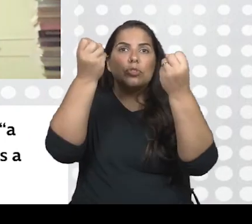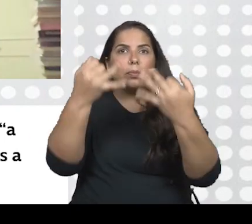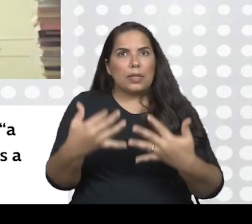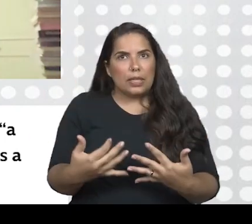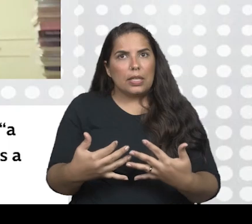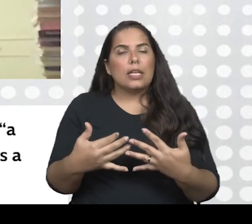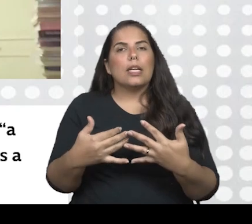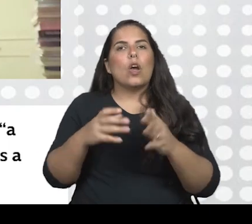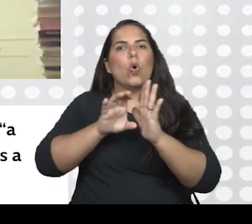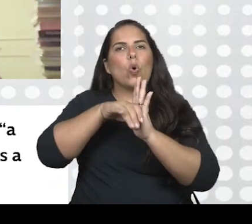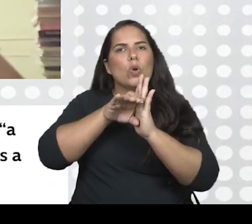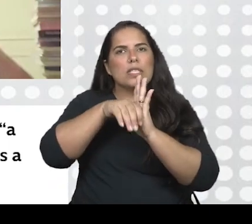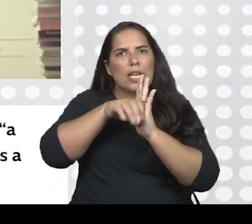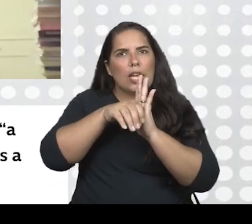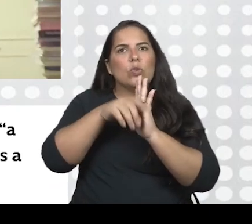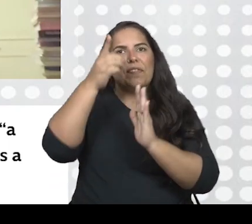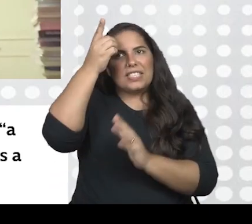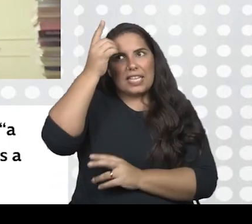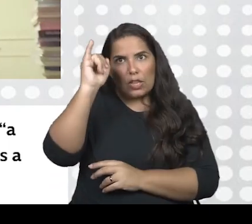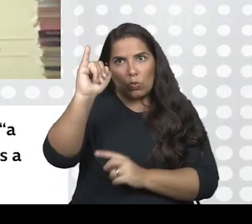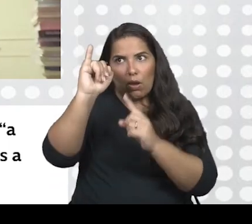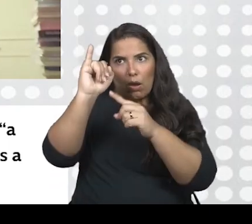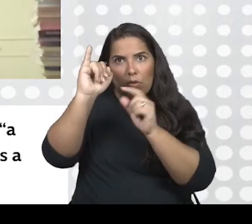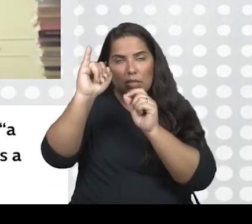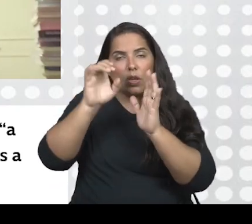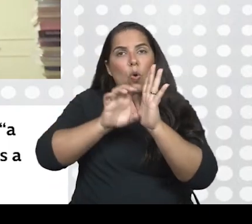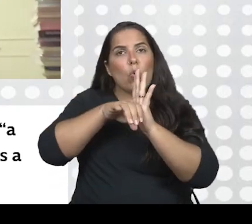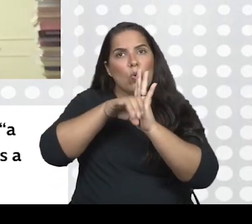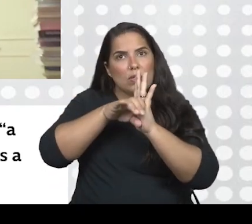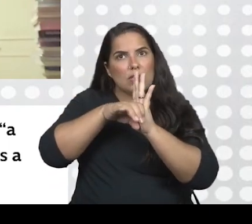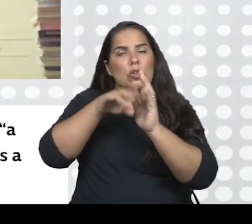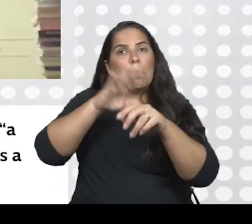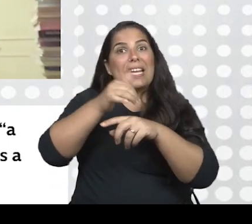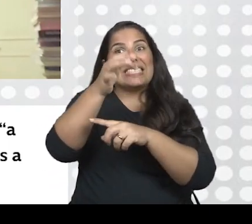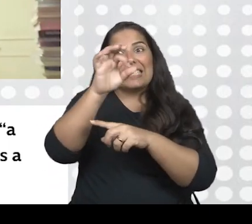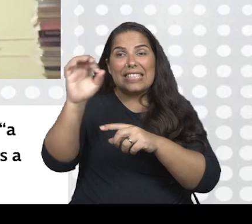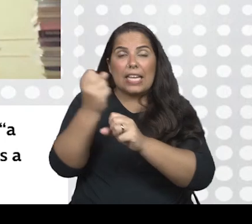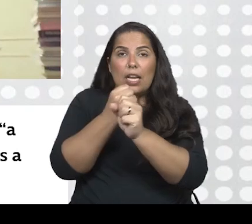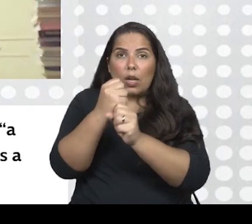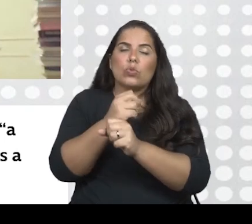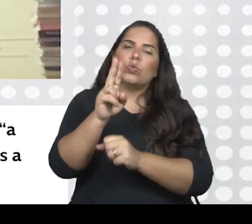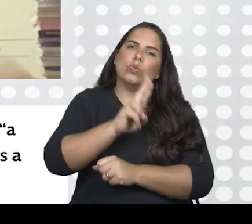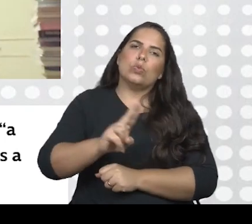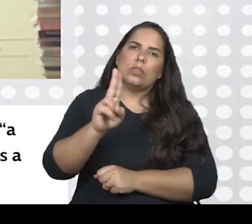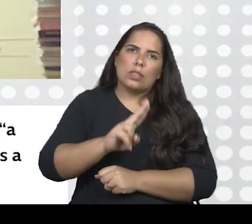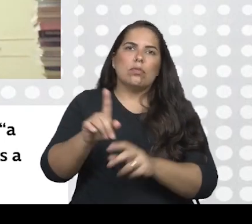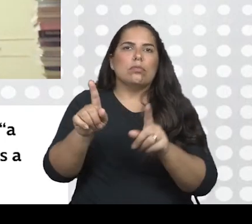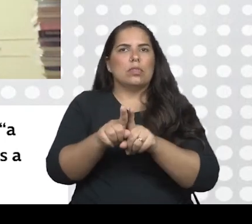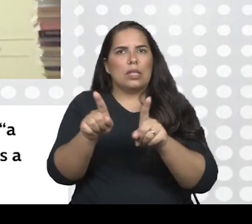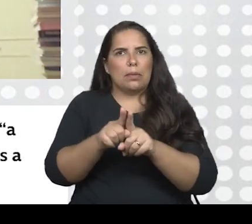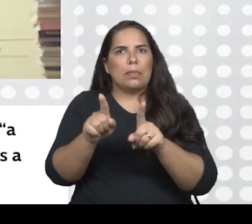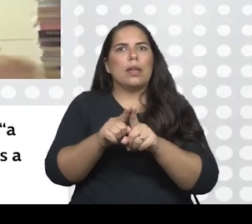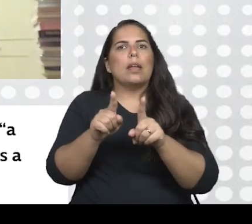explica não só o conceito de deficiência intelectual, que é o conceito há mais de 100 anos utilizado também